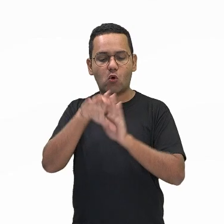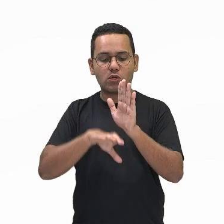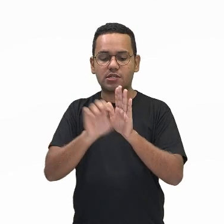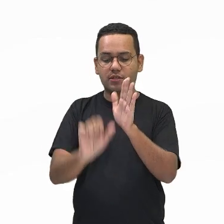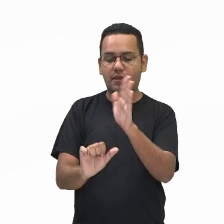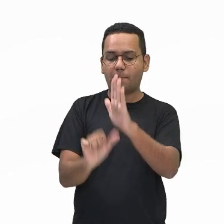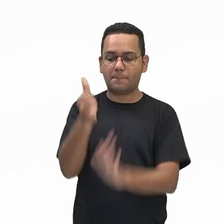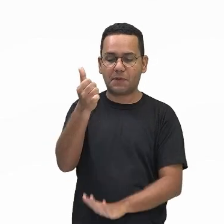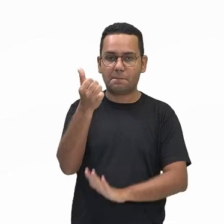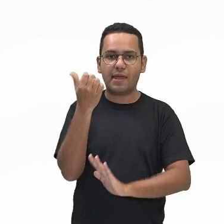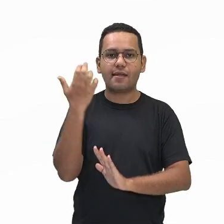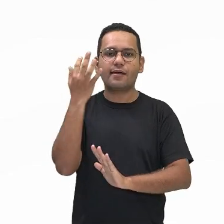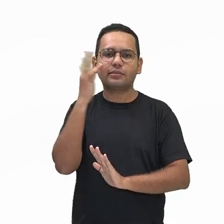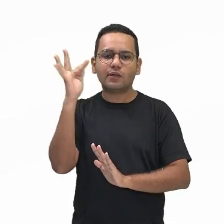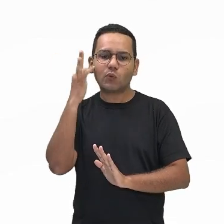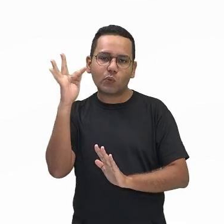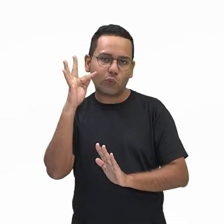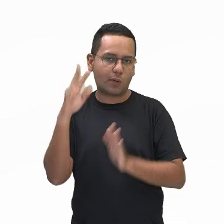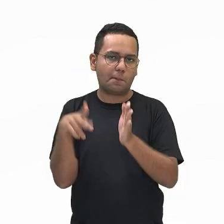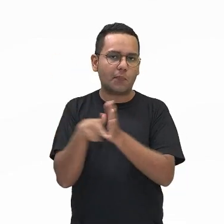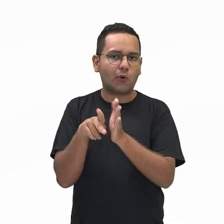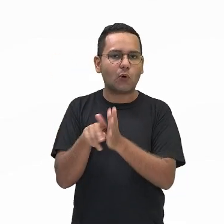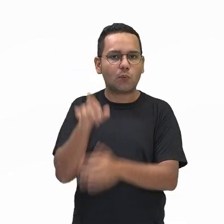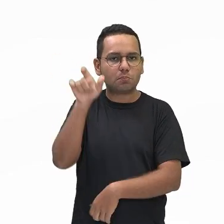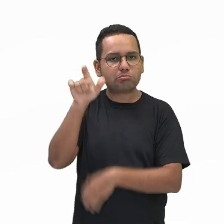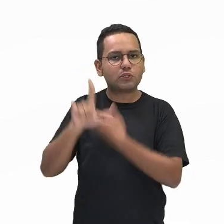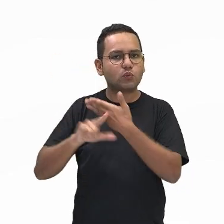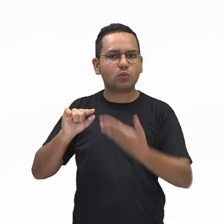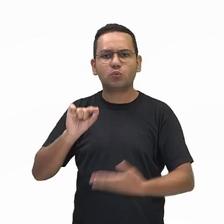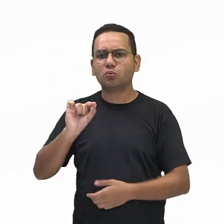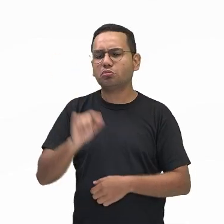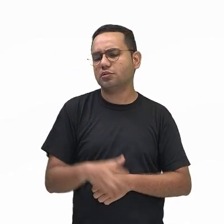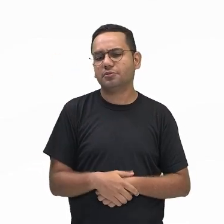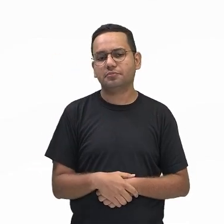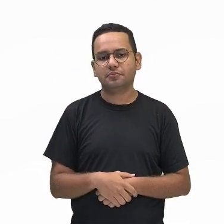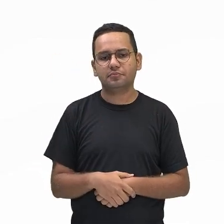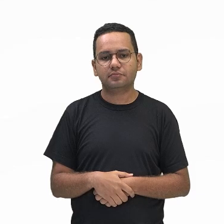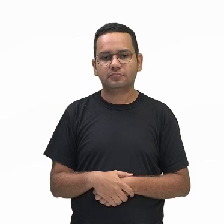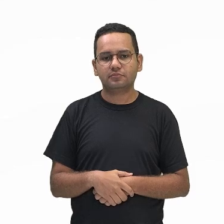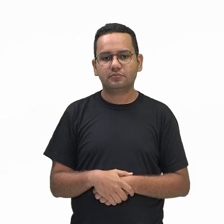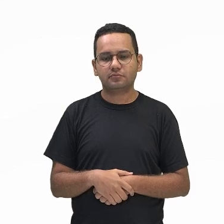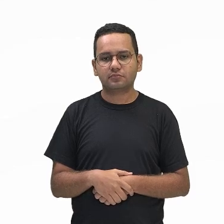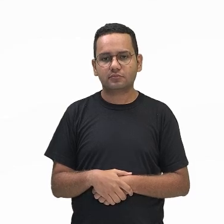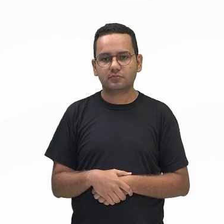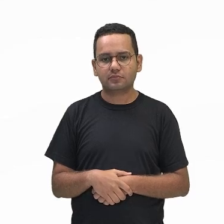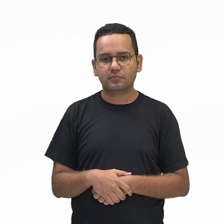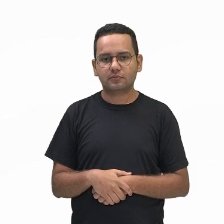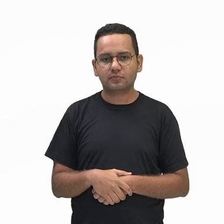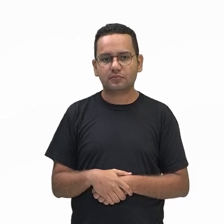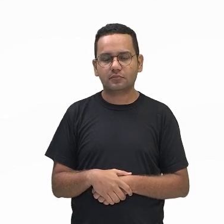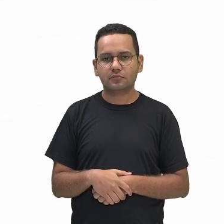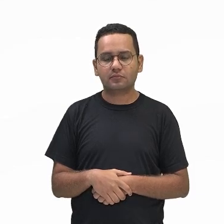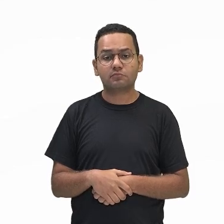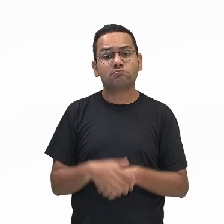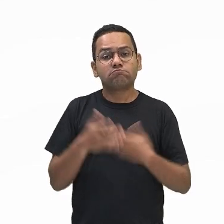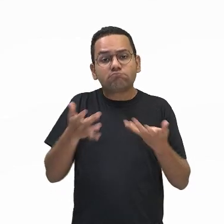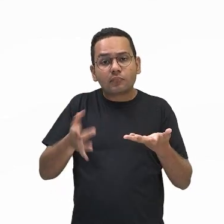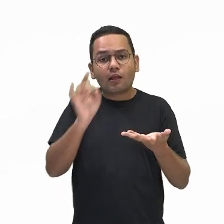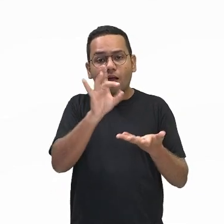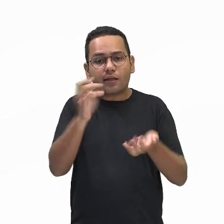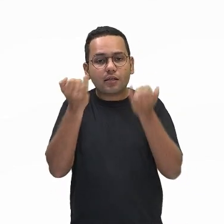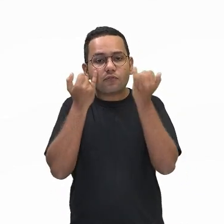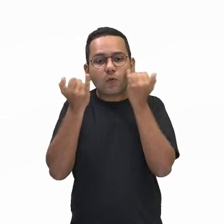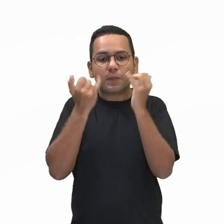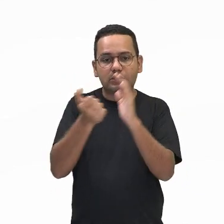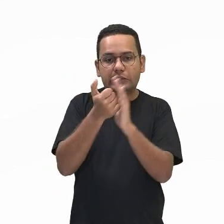a primeira lei de Mendel. E o que diz a primeira lei de Mendel? Vamos observar aí. Cada caráter é determinado por um par